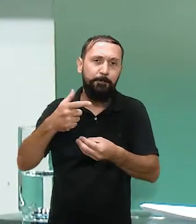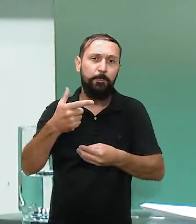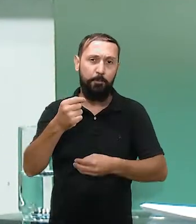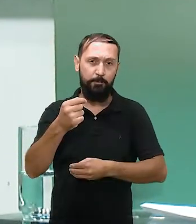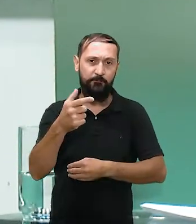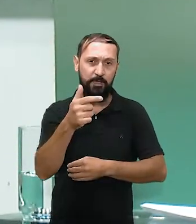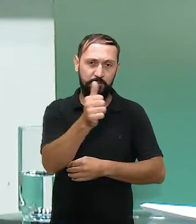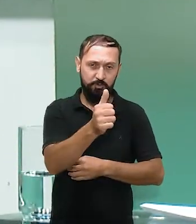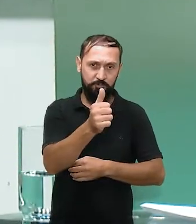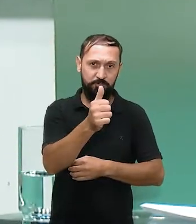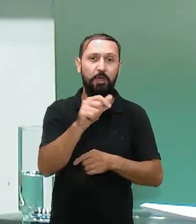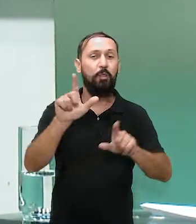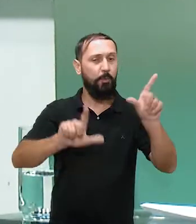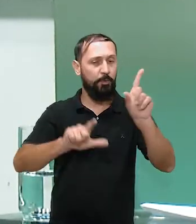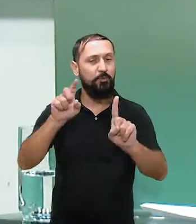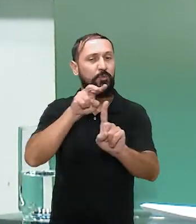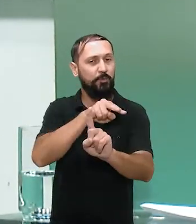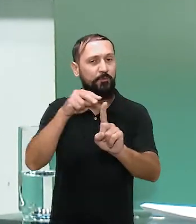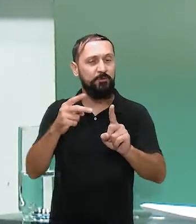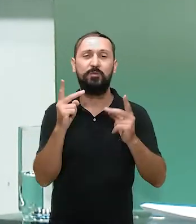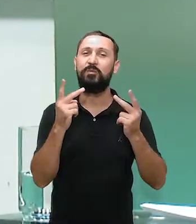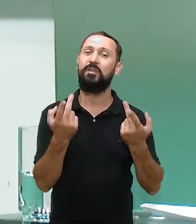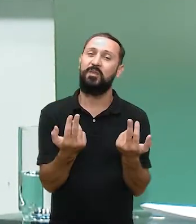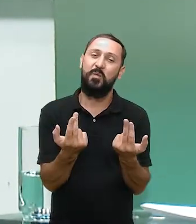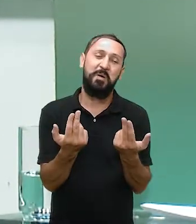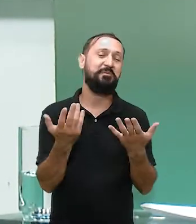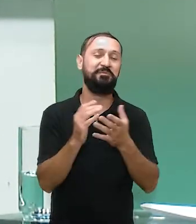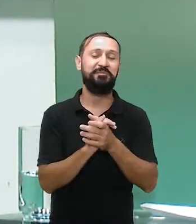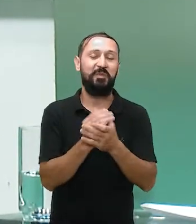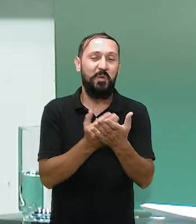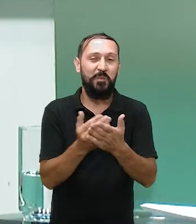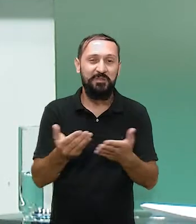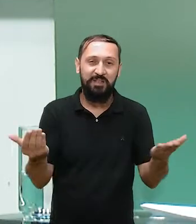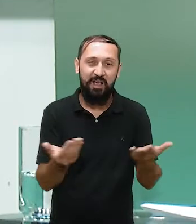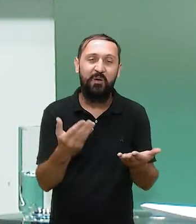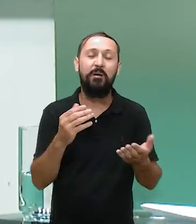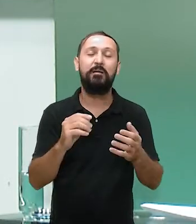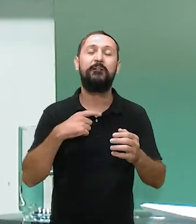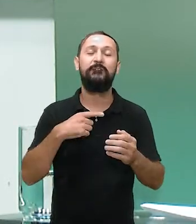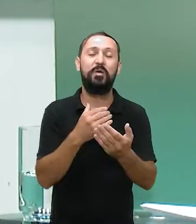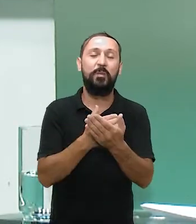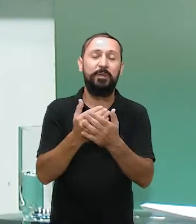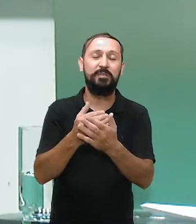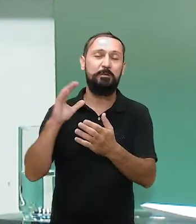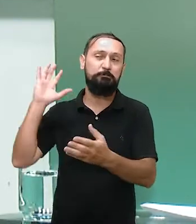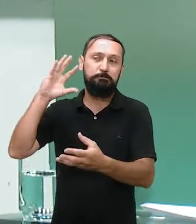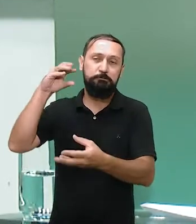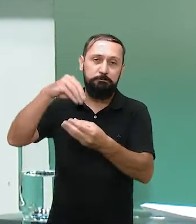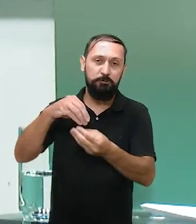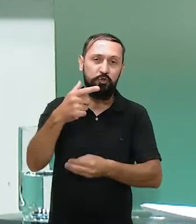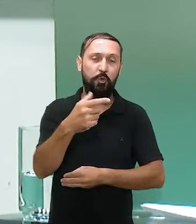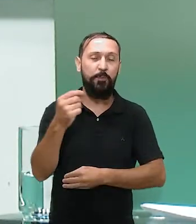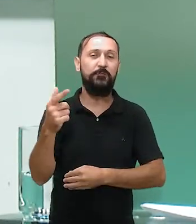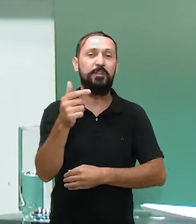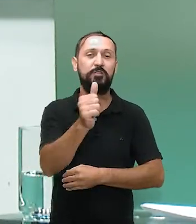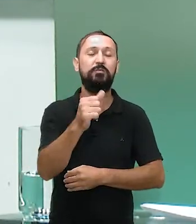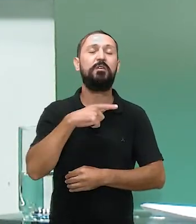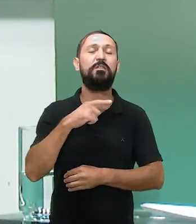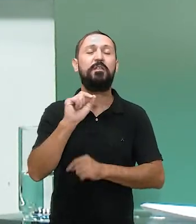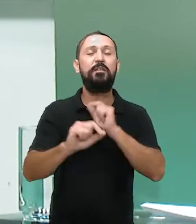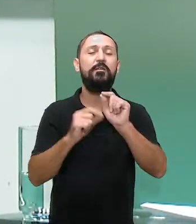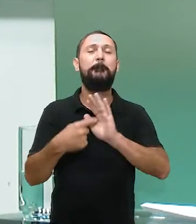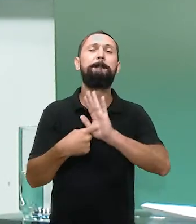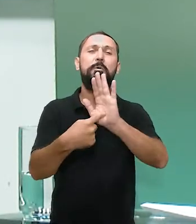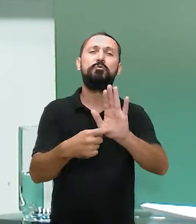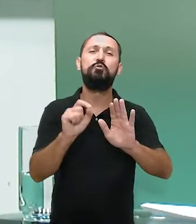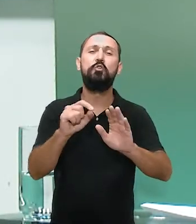2021. No ponto de vista, isso não poderia ser diferente. Começa a partir de agora a retrospectiva de 2021 do nosso programa, que foi